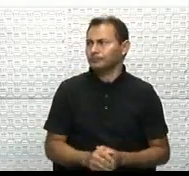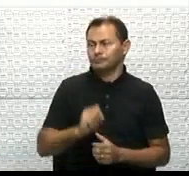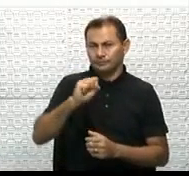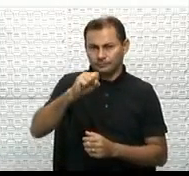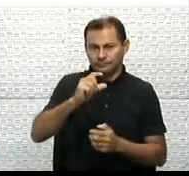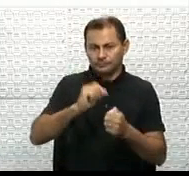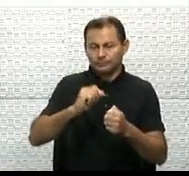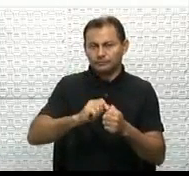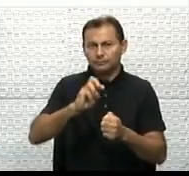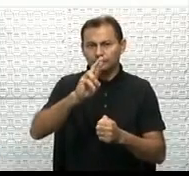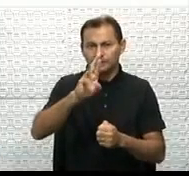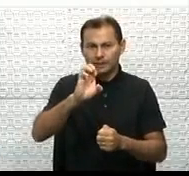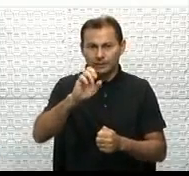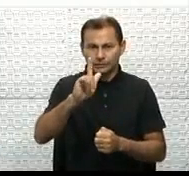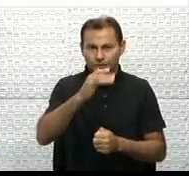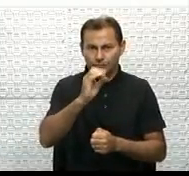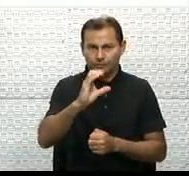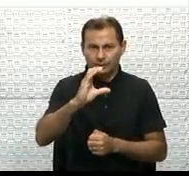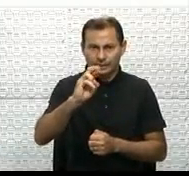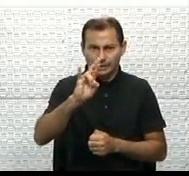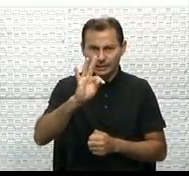assim construir a sua região crítica.